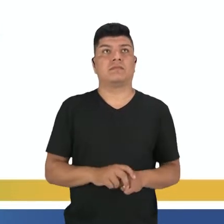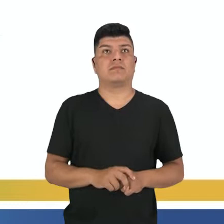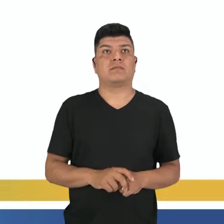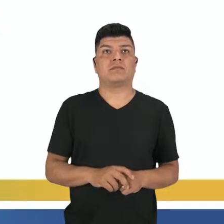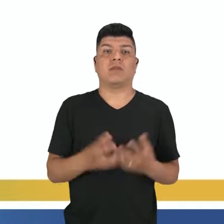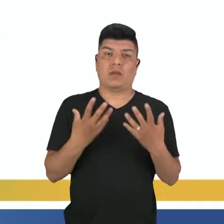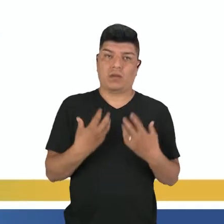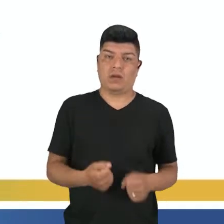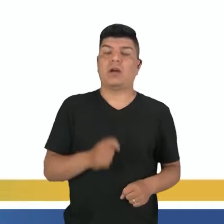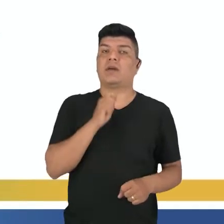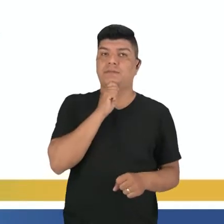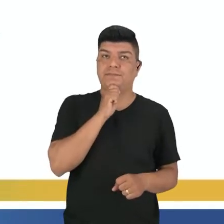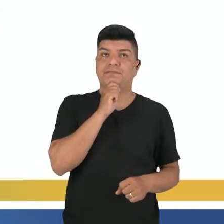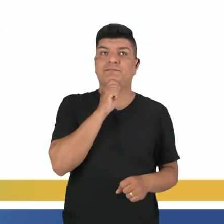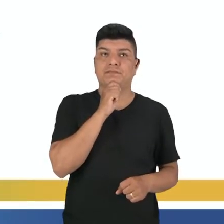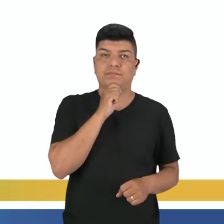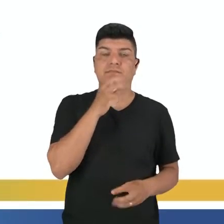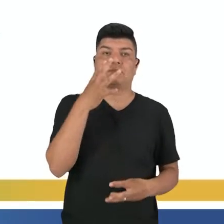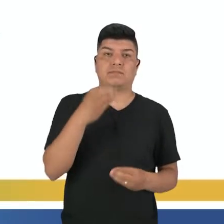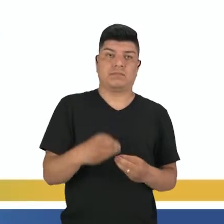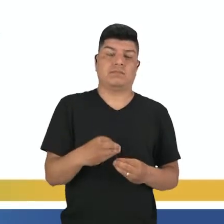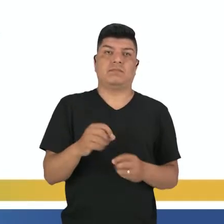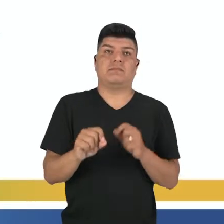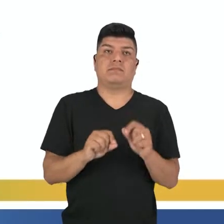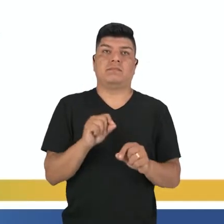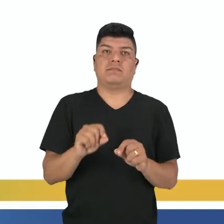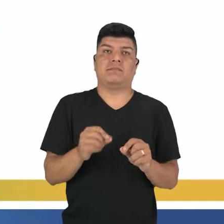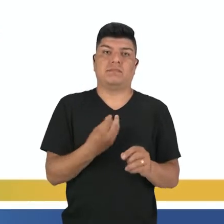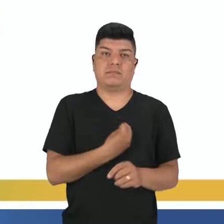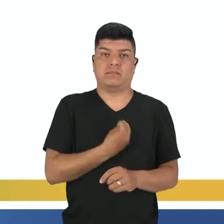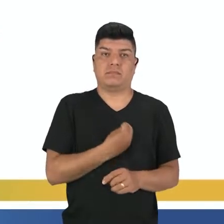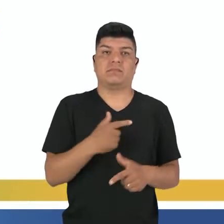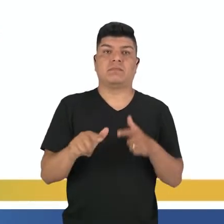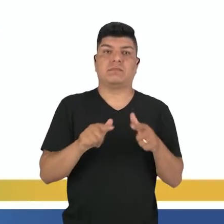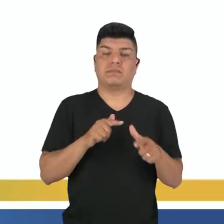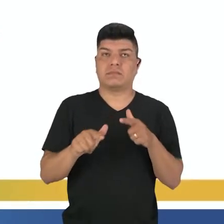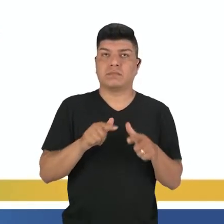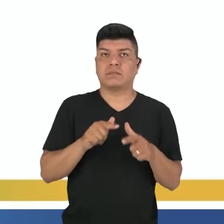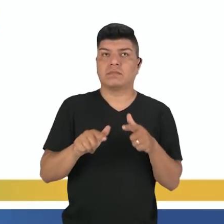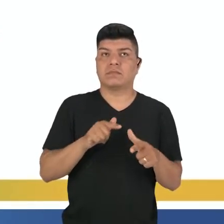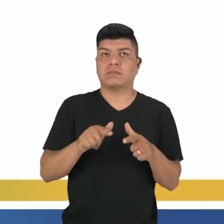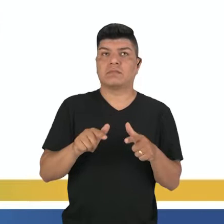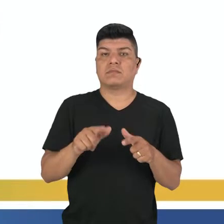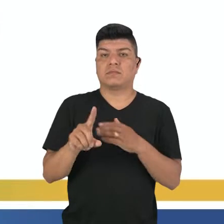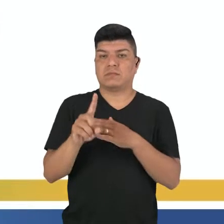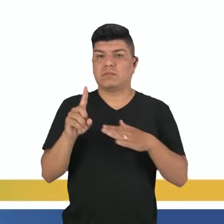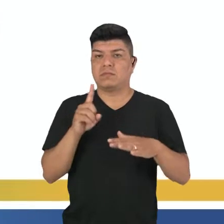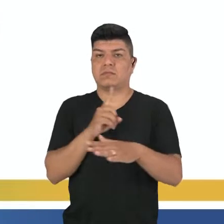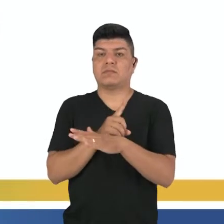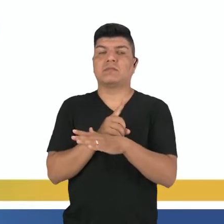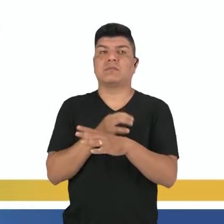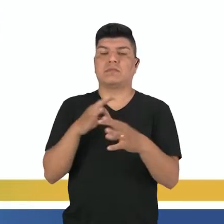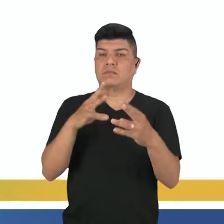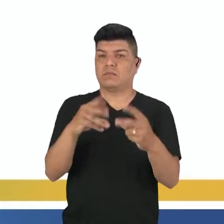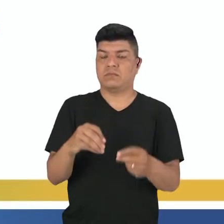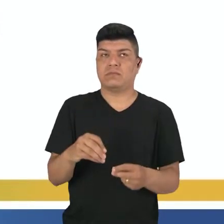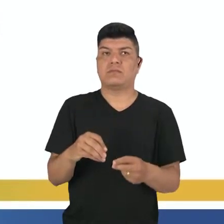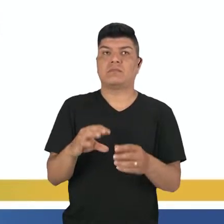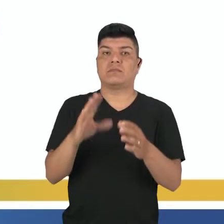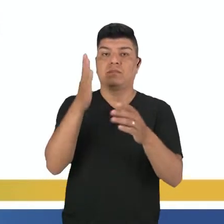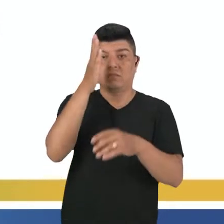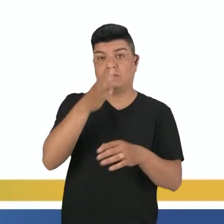ainda aceita, né? Hoje a gente sabe que essas condições de vida, de trabalho, condições sociais como um todo,